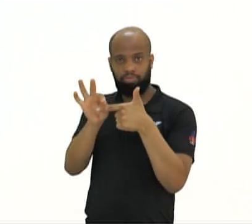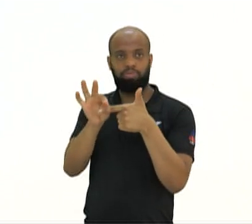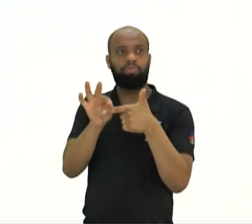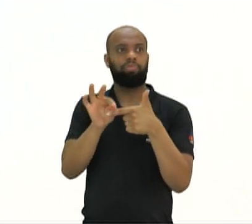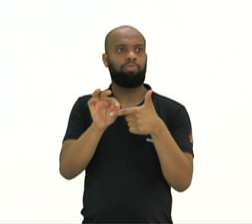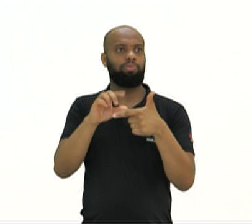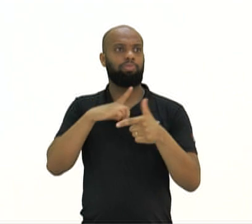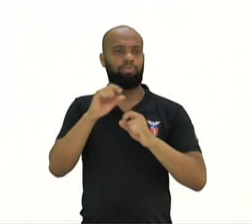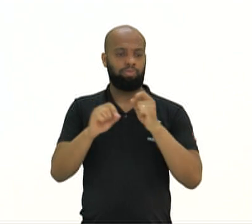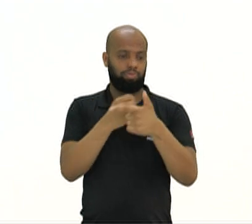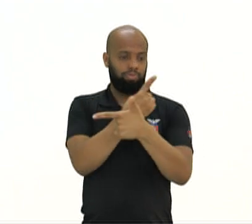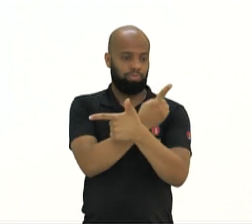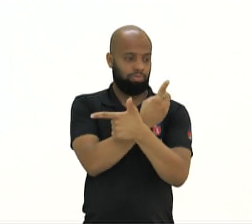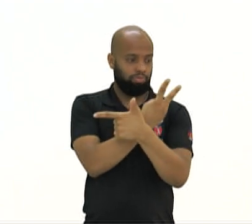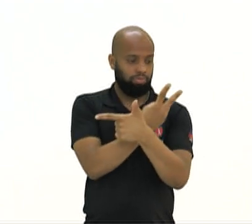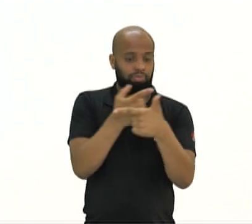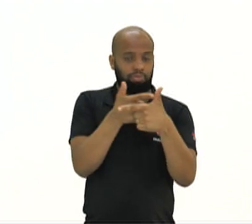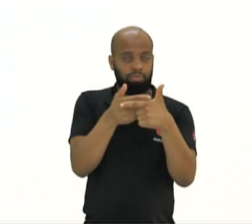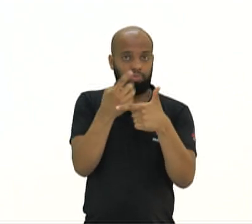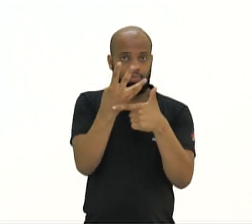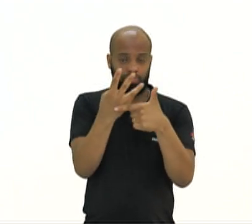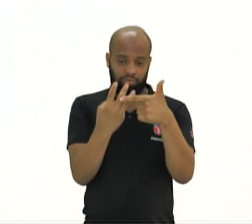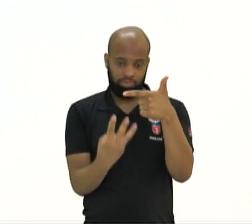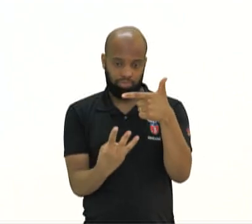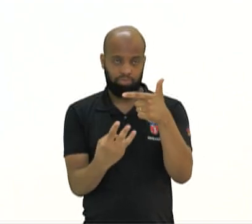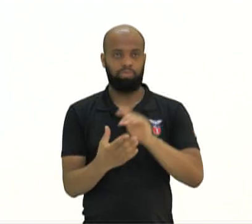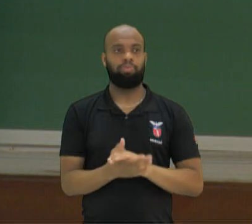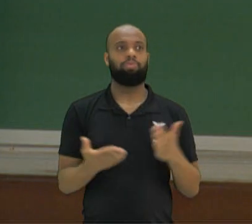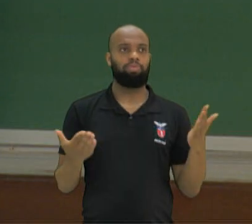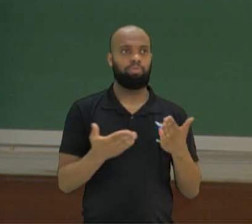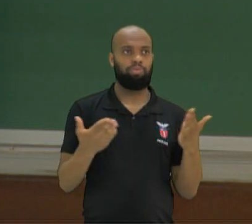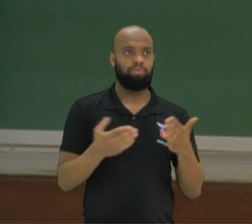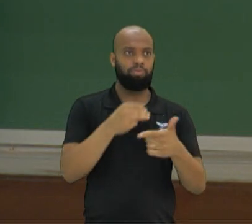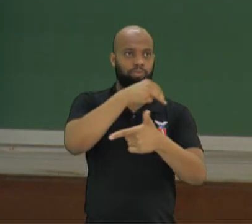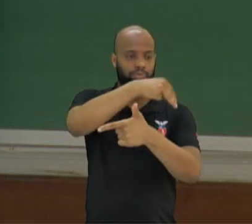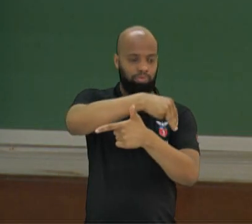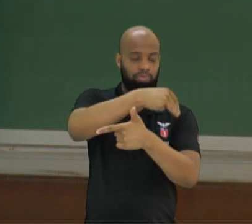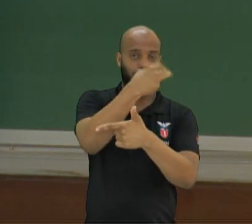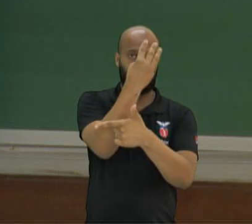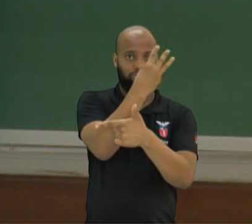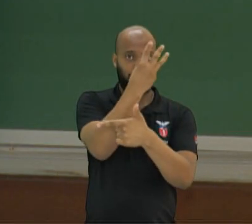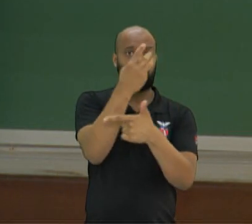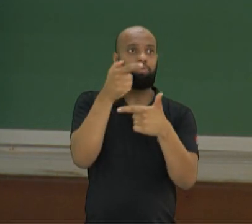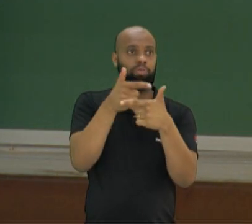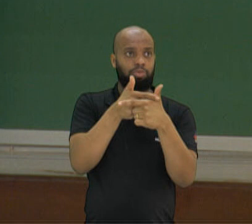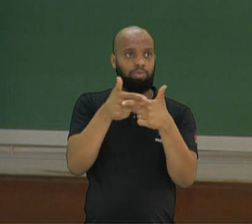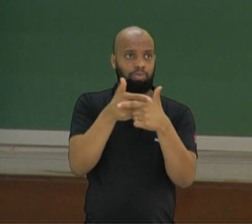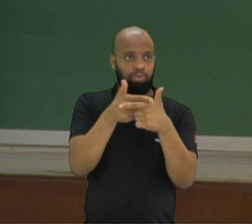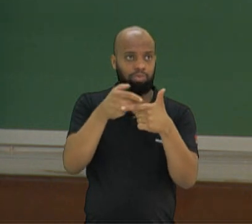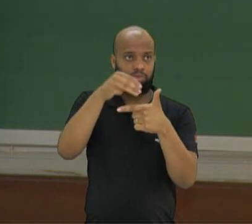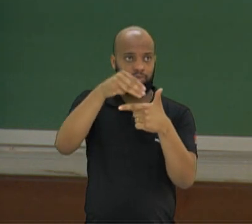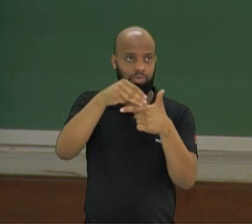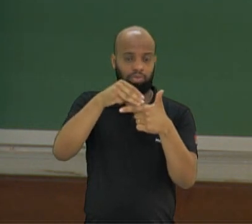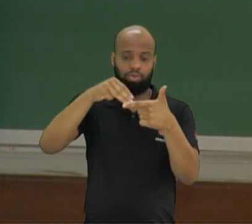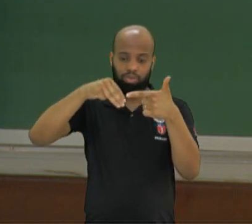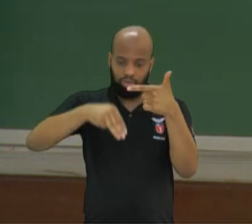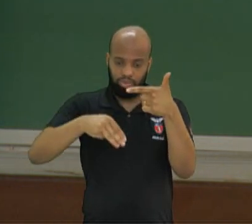3. O m ao cubo dividido por m, 3 menos 1 é 2, então vai ficar m ao quadrado.